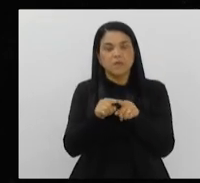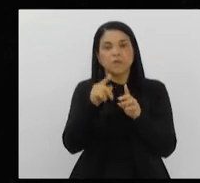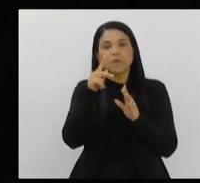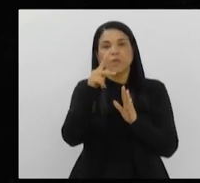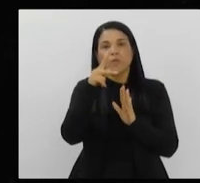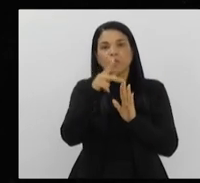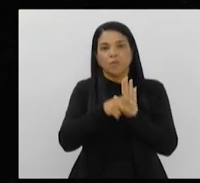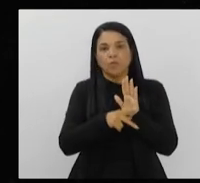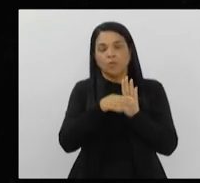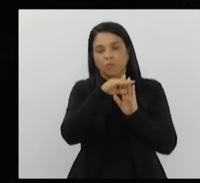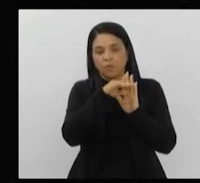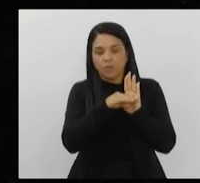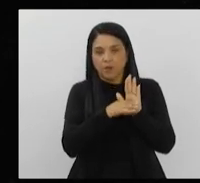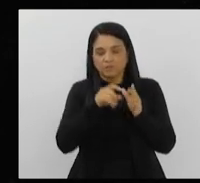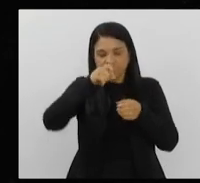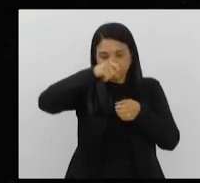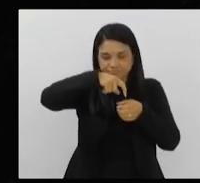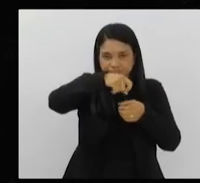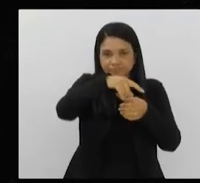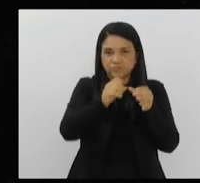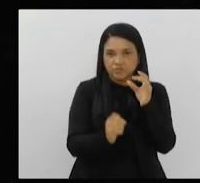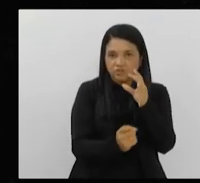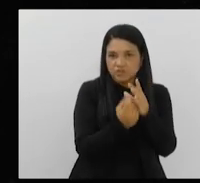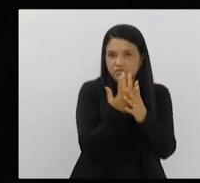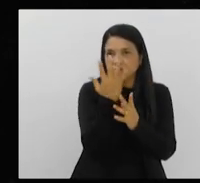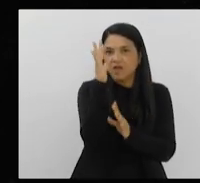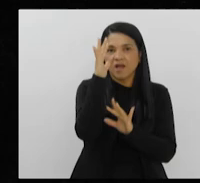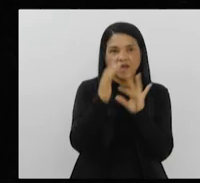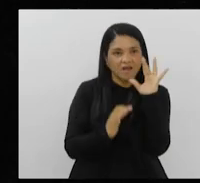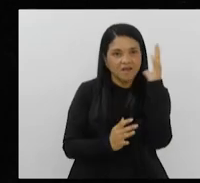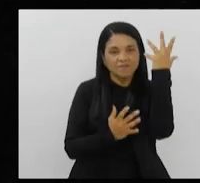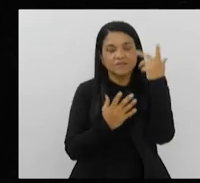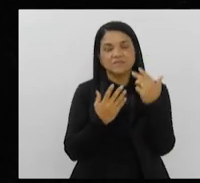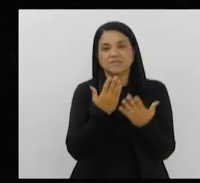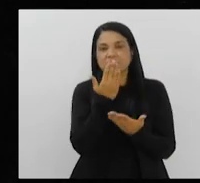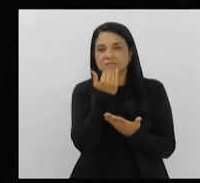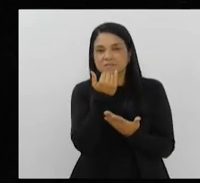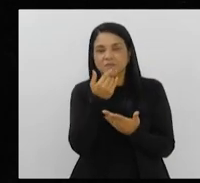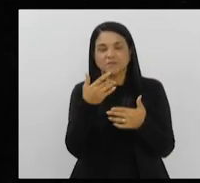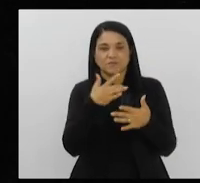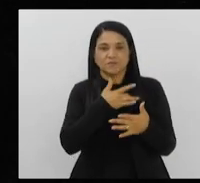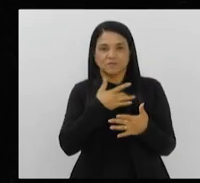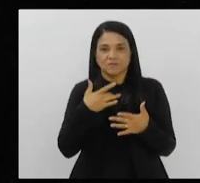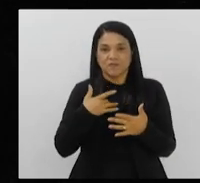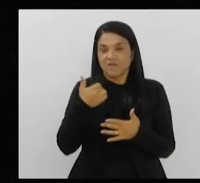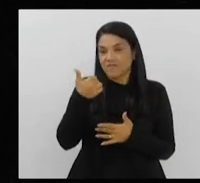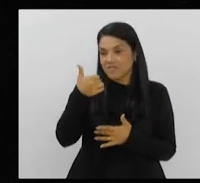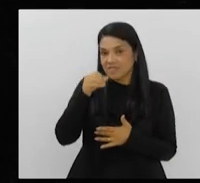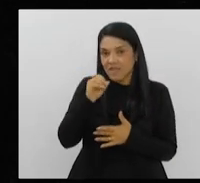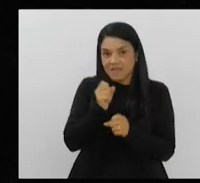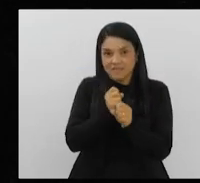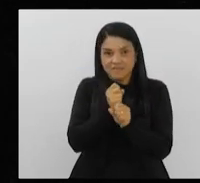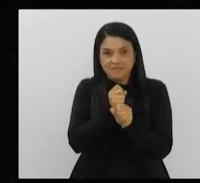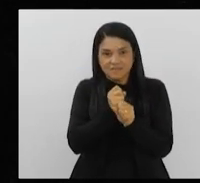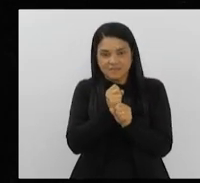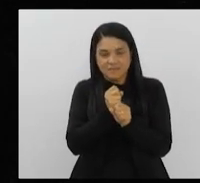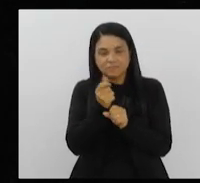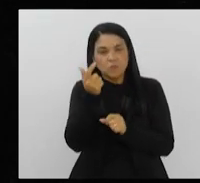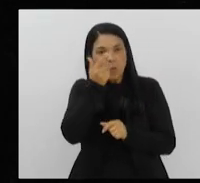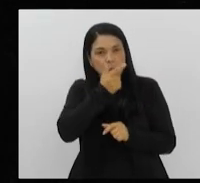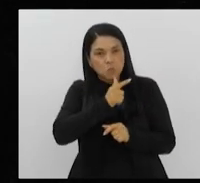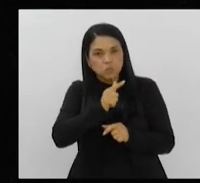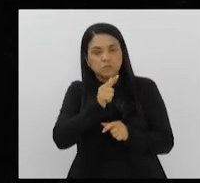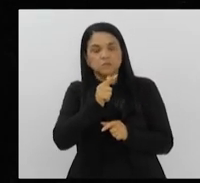Nacional de Plantio de Árvores e Produção de Alimentos Saudáveis por esses 10 anos que a gente consiga, de